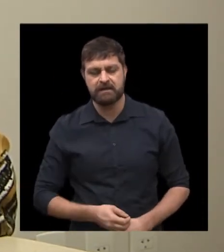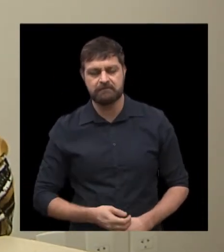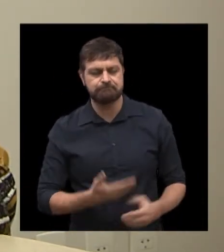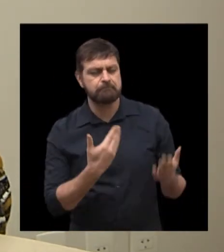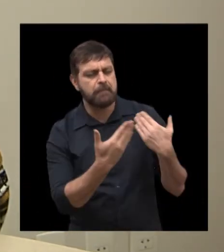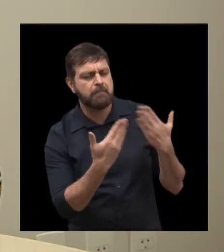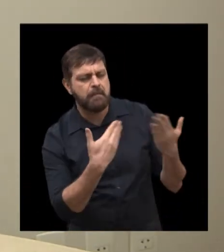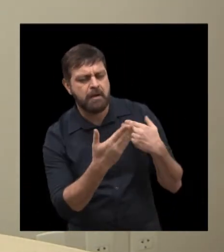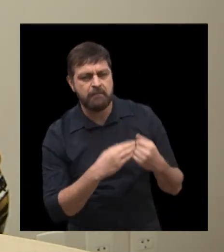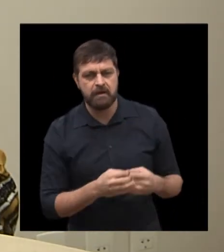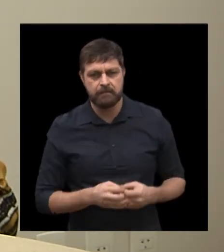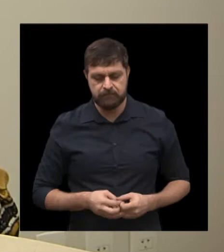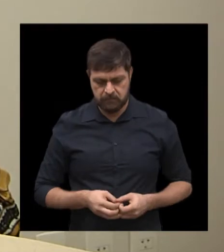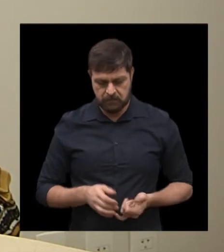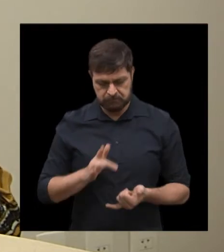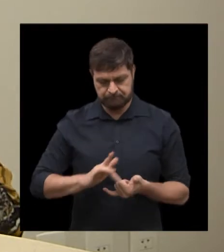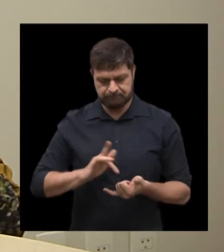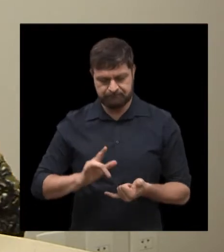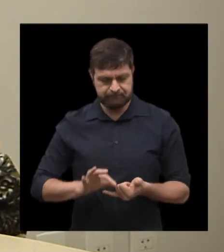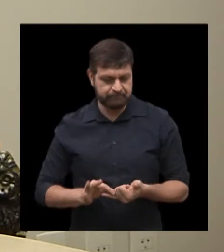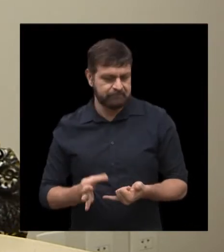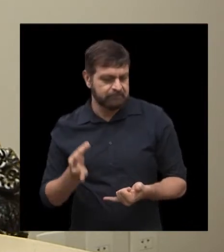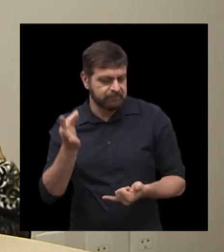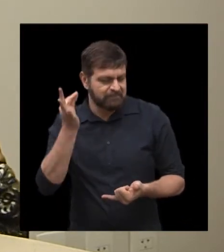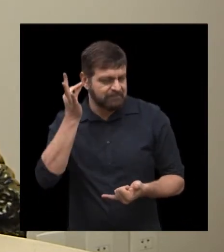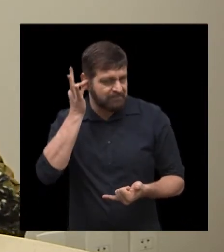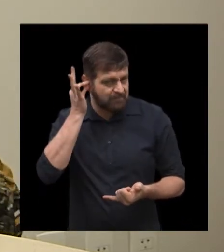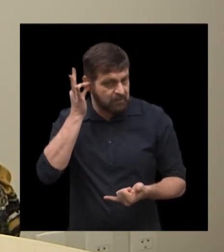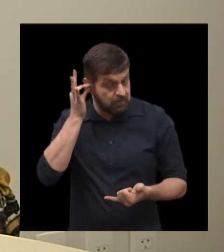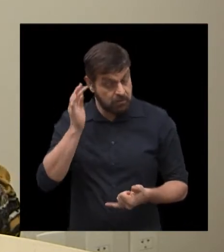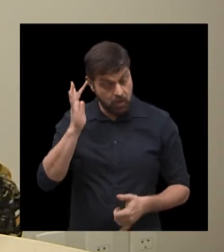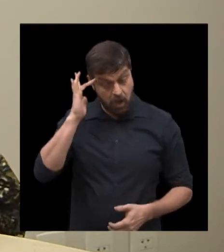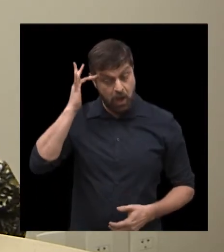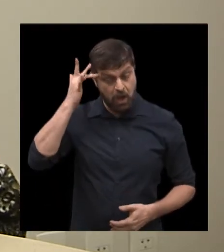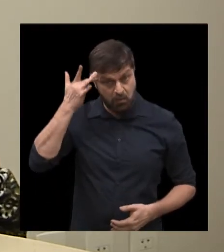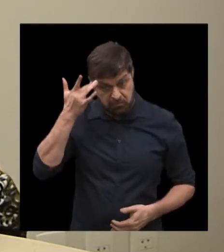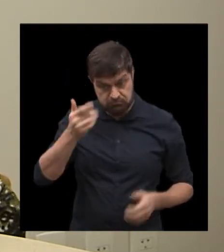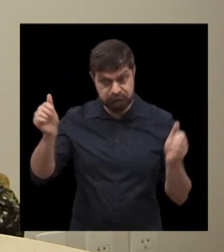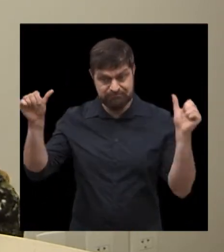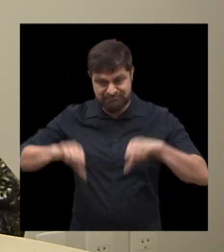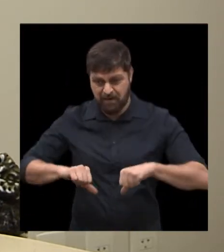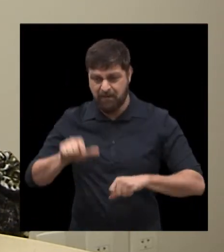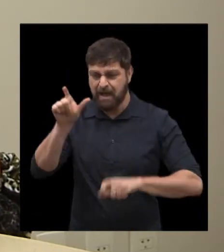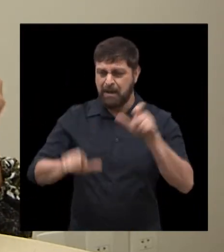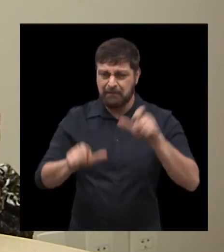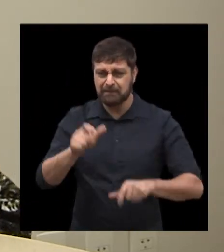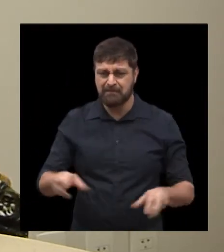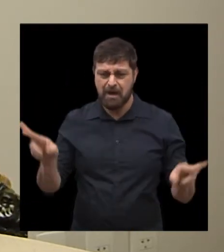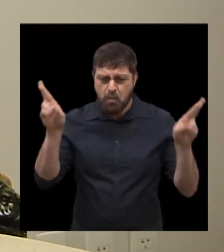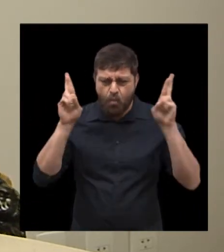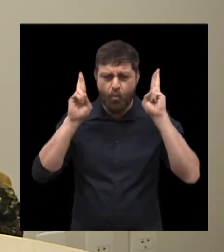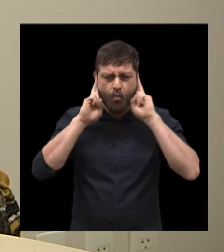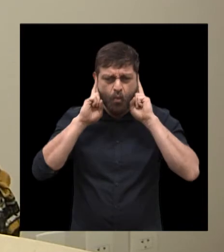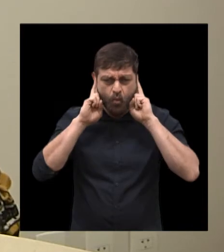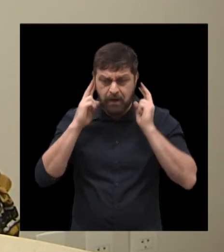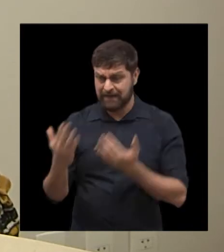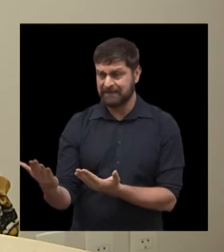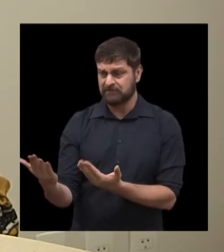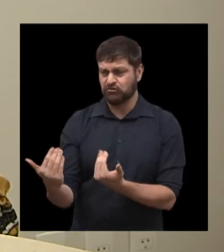Natasha, sobre fones de ouvido, que eu acho que é um mal, né? Muita gente vai ficar surda muito novinha ainda,